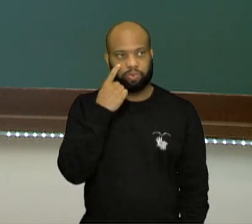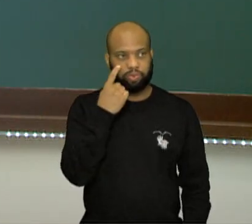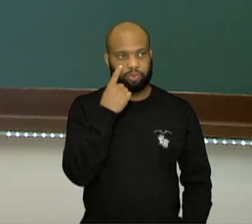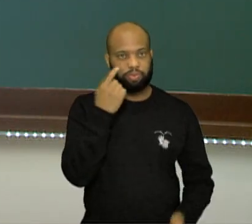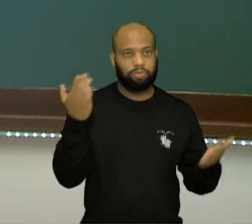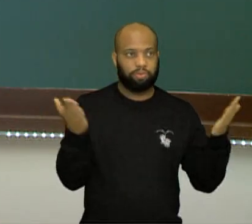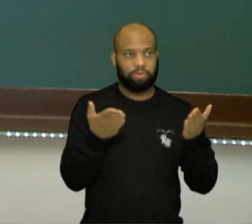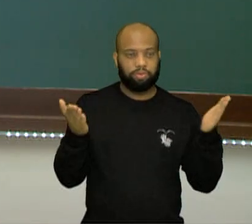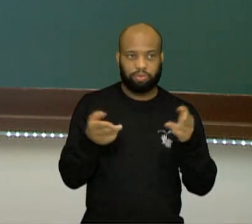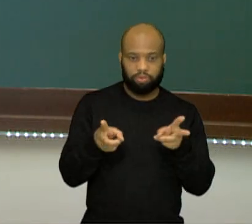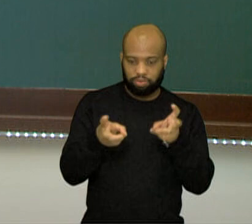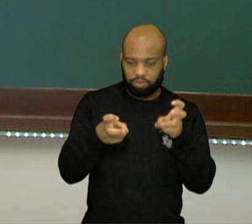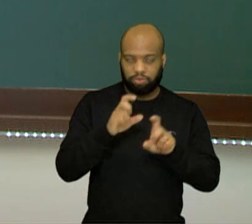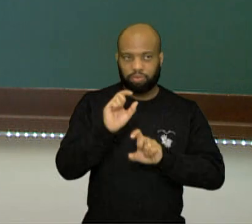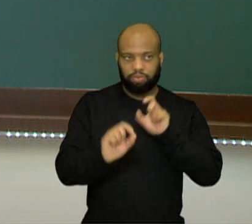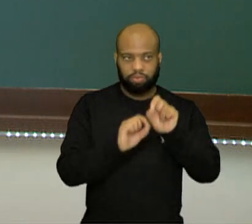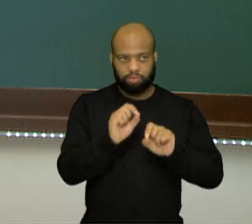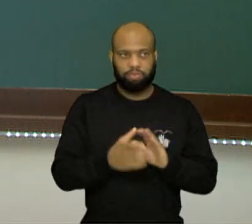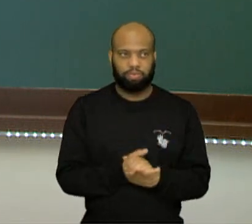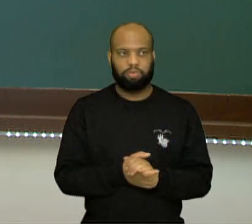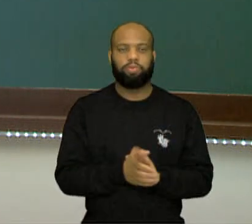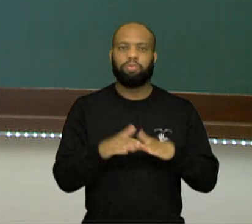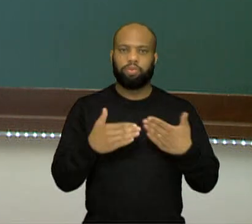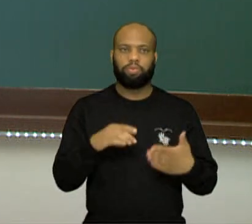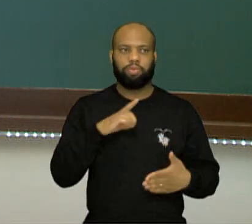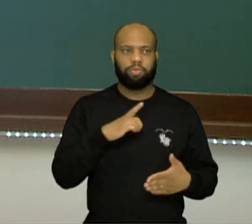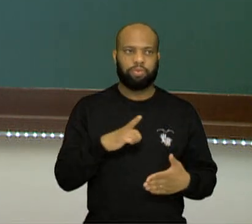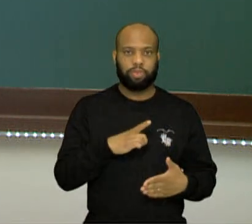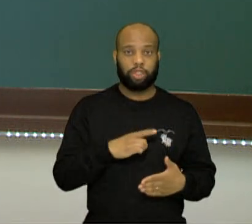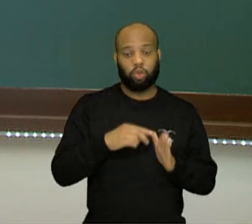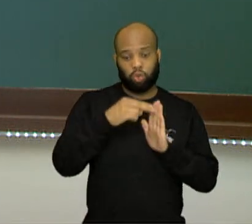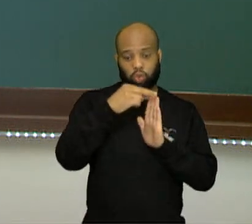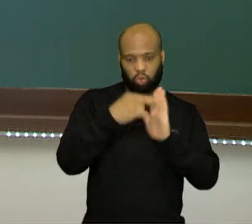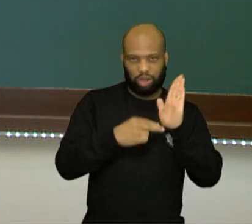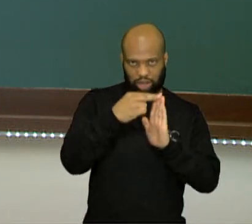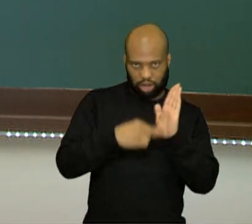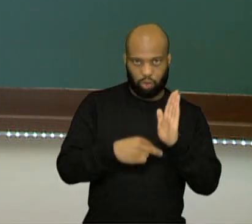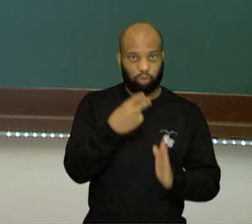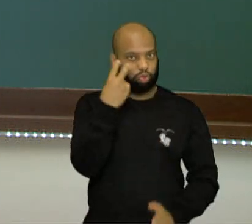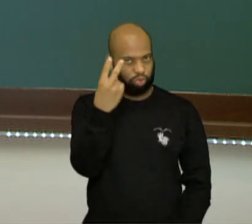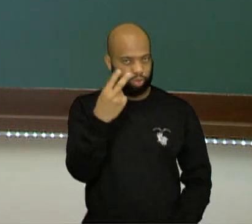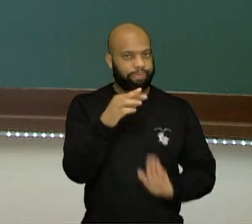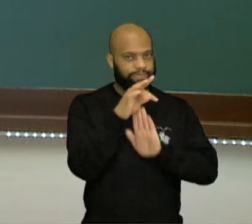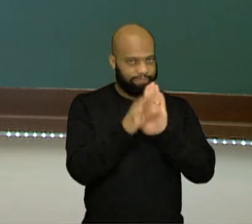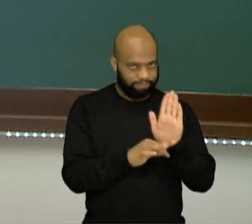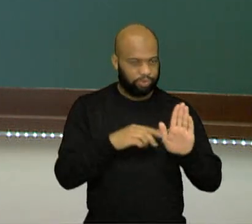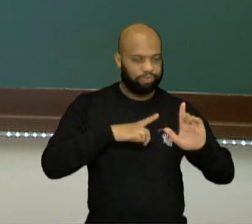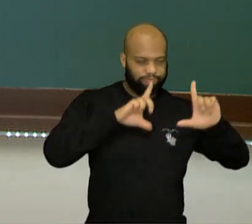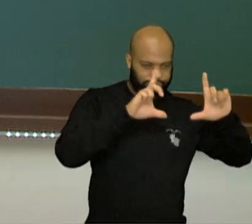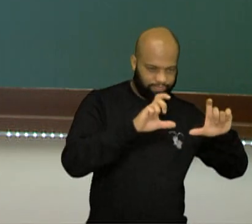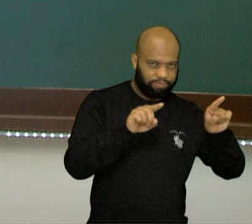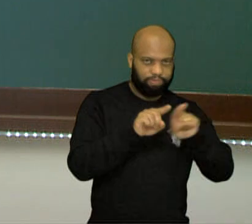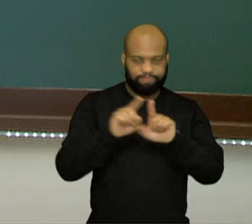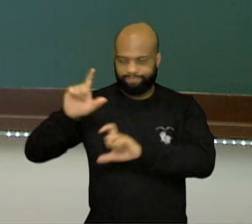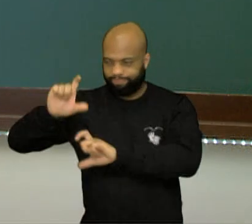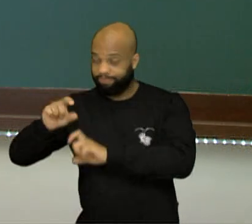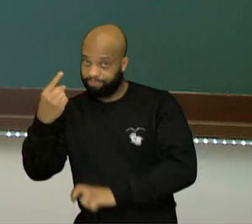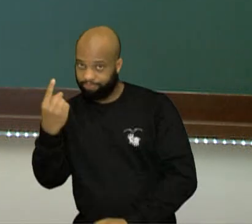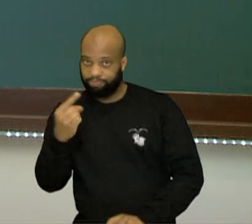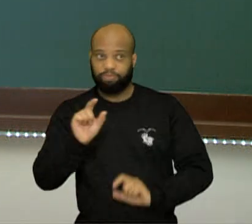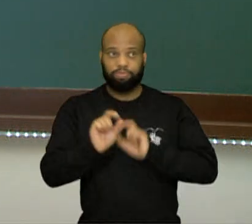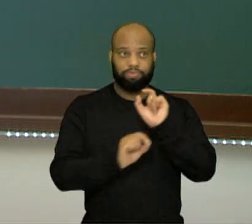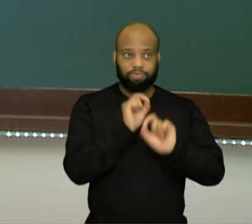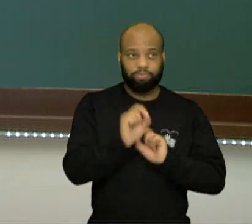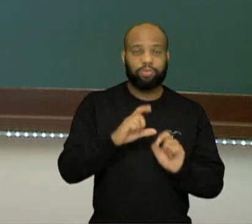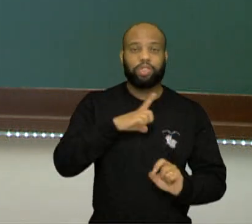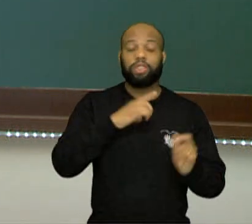Vamos observar ali. Nos dois últimos textos lidos, aquele printzinho e aquele fragmento, são